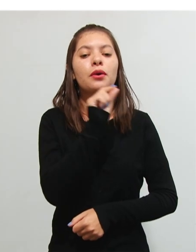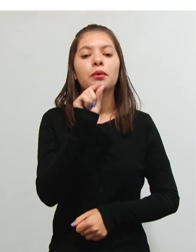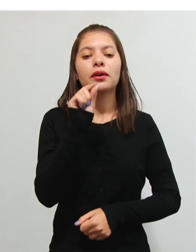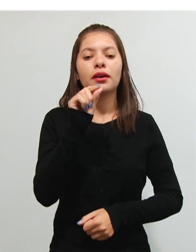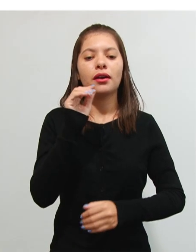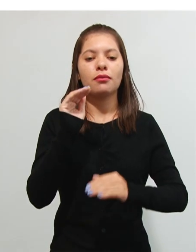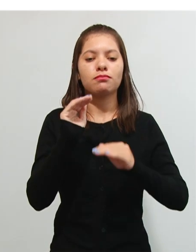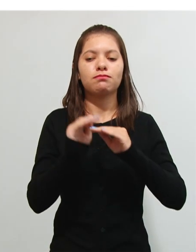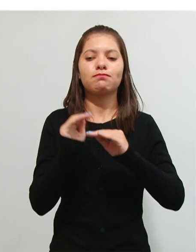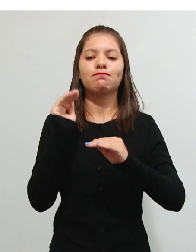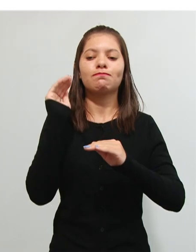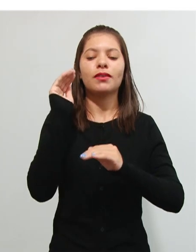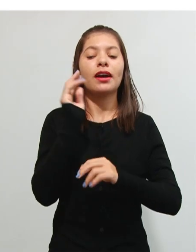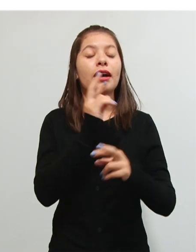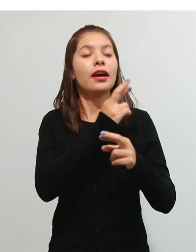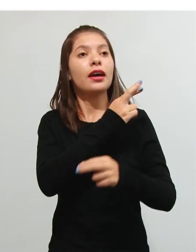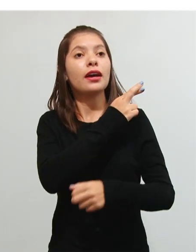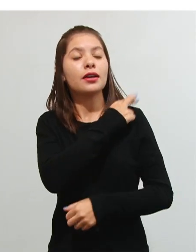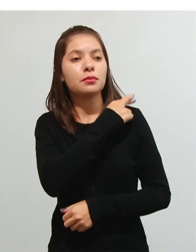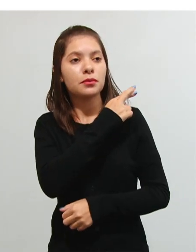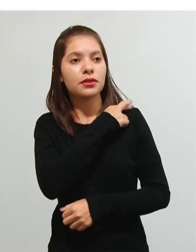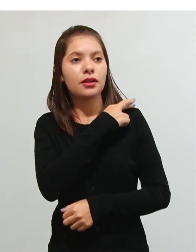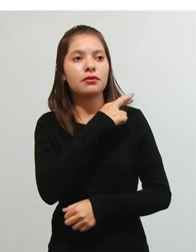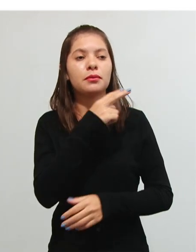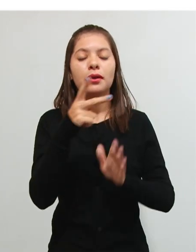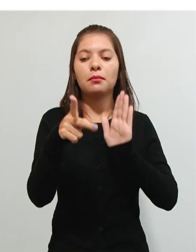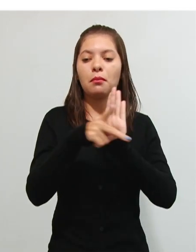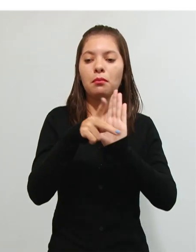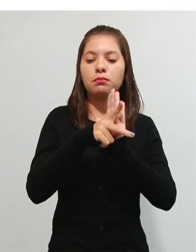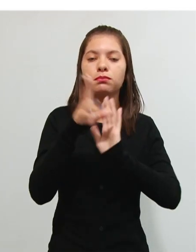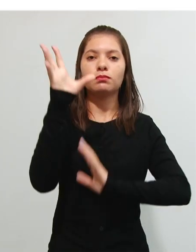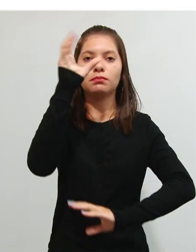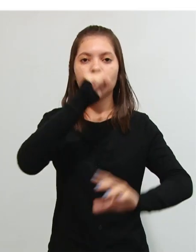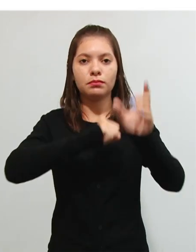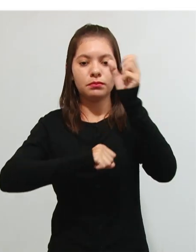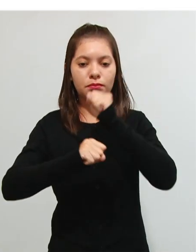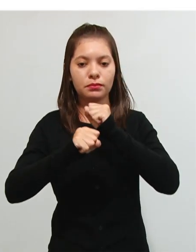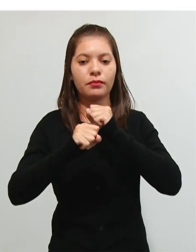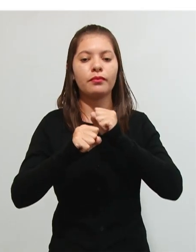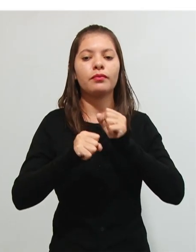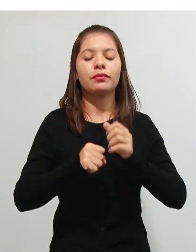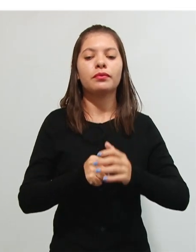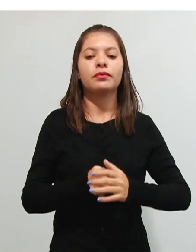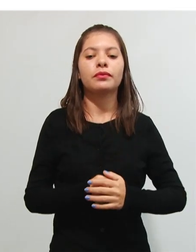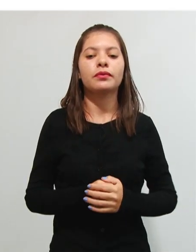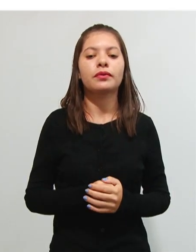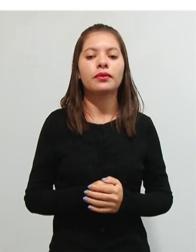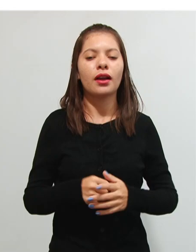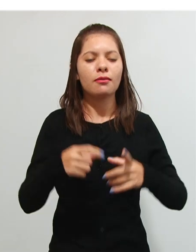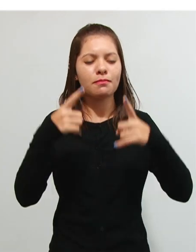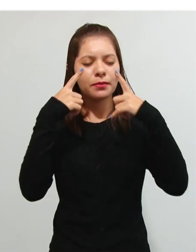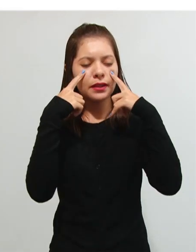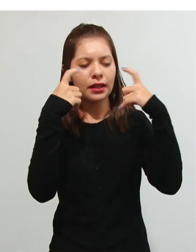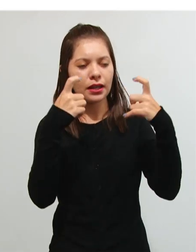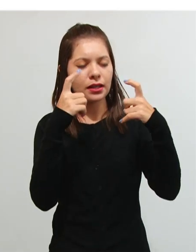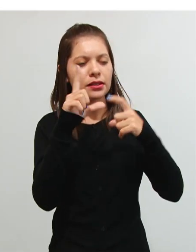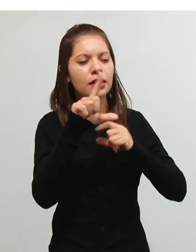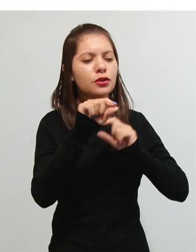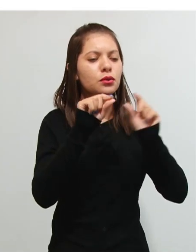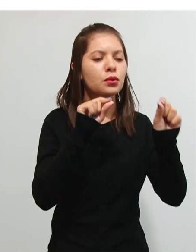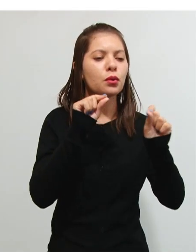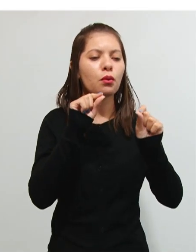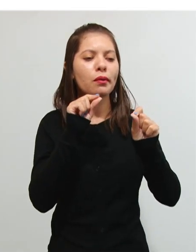maior responsável pela sua própria aprendizagem. Ele também se interessa, ele escolhe,